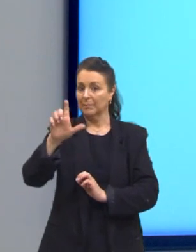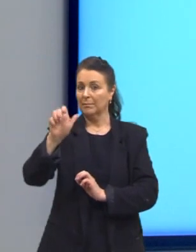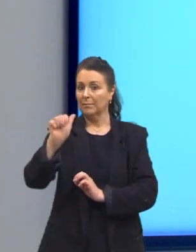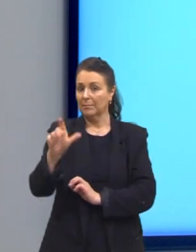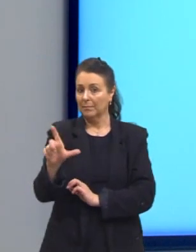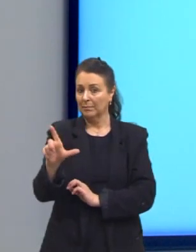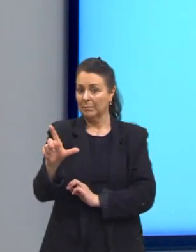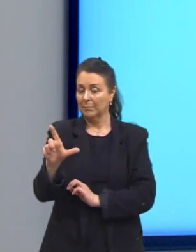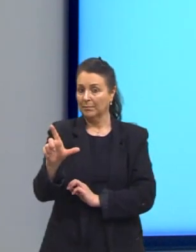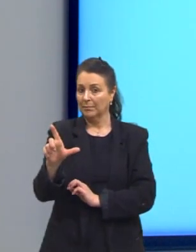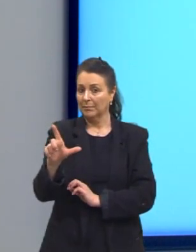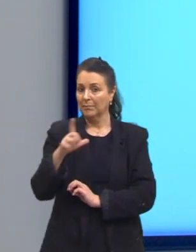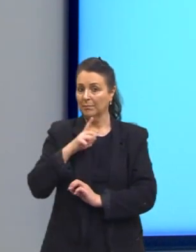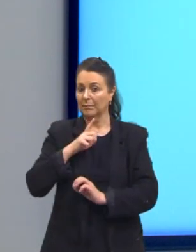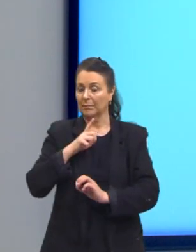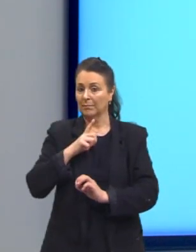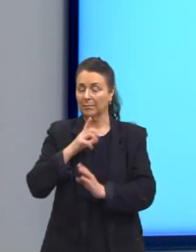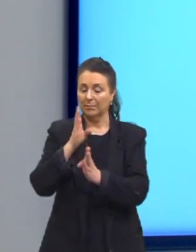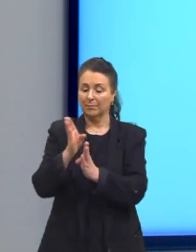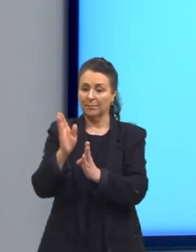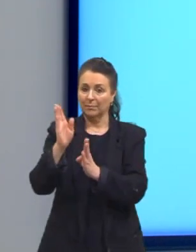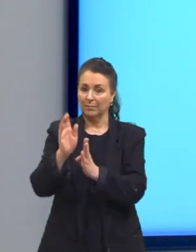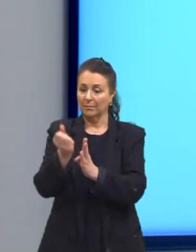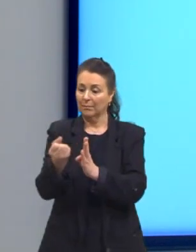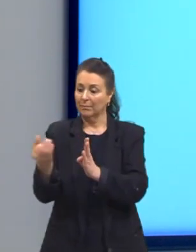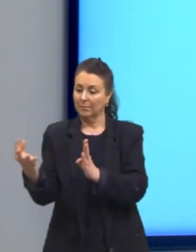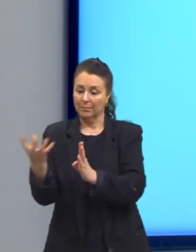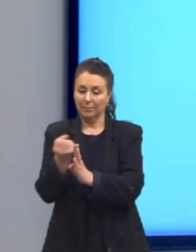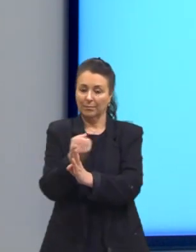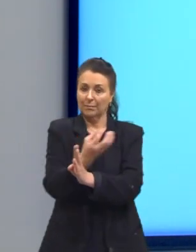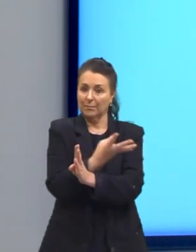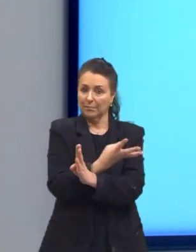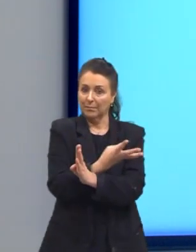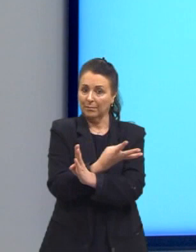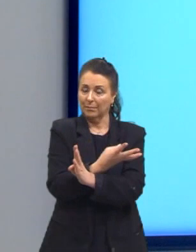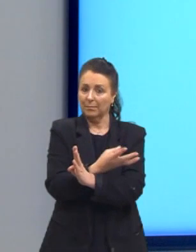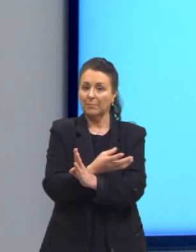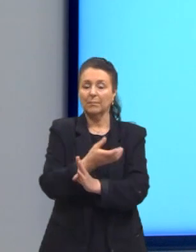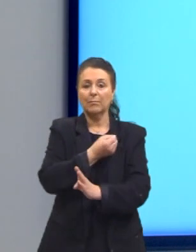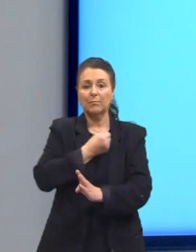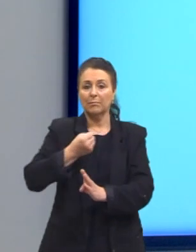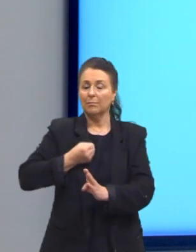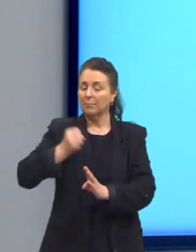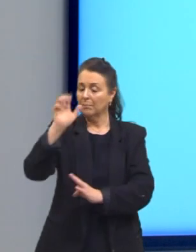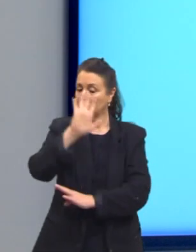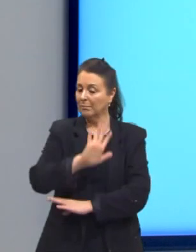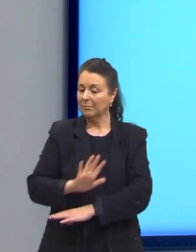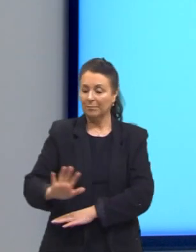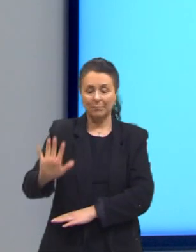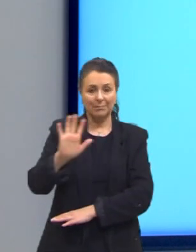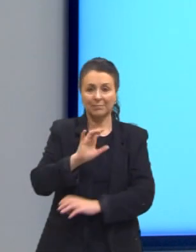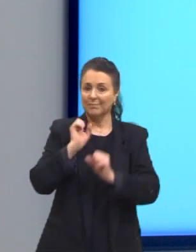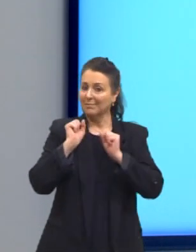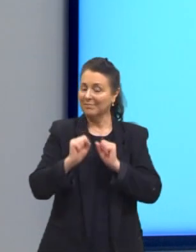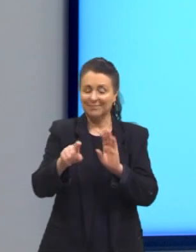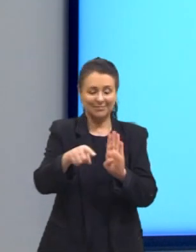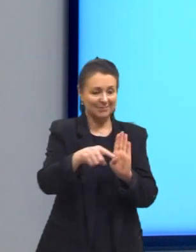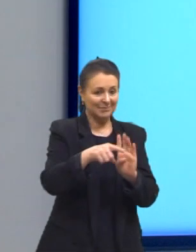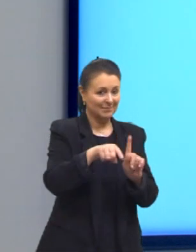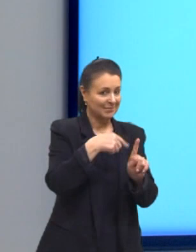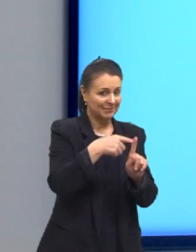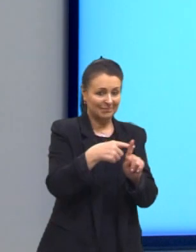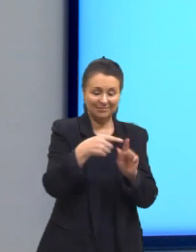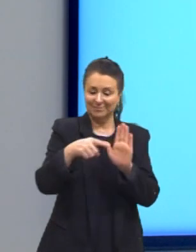que multiplica a matriz de k sendo ele então um número genérico ali tá ele pode ser positivo